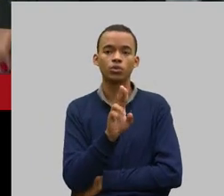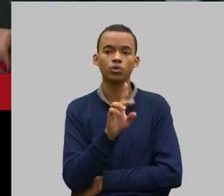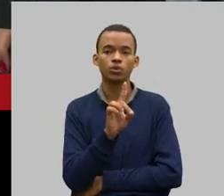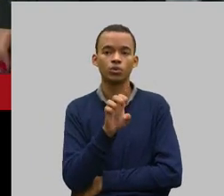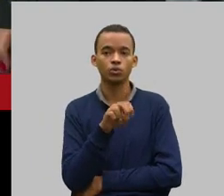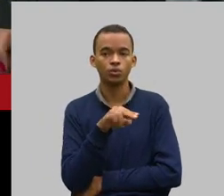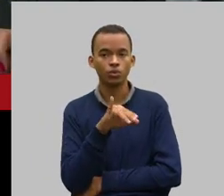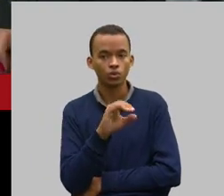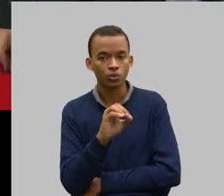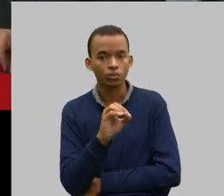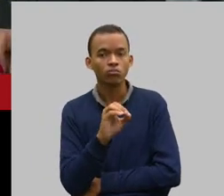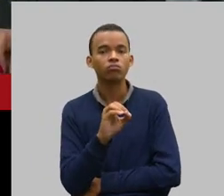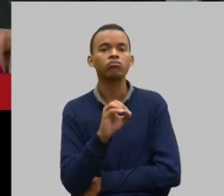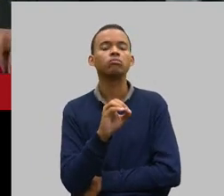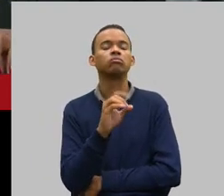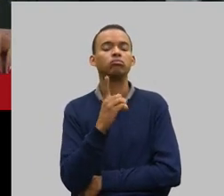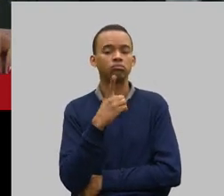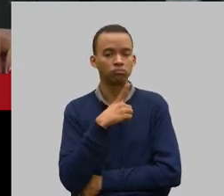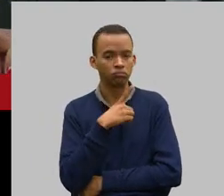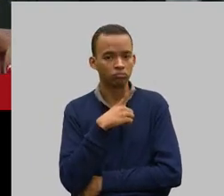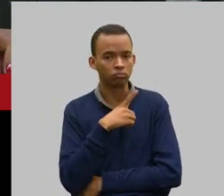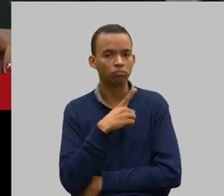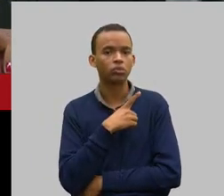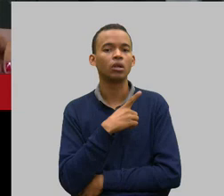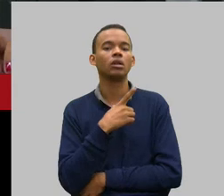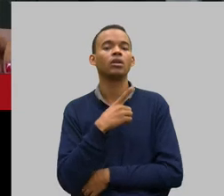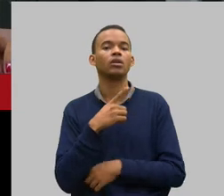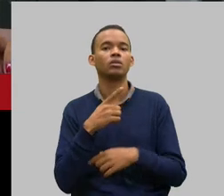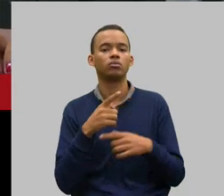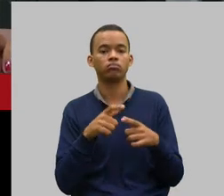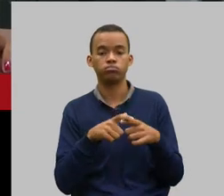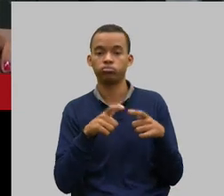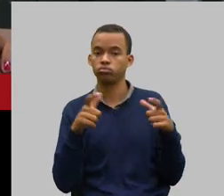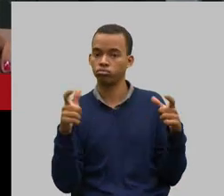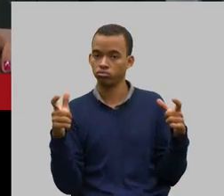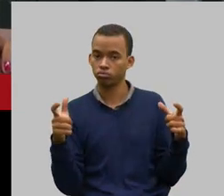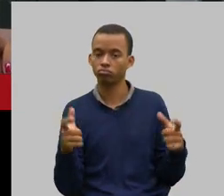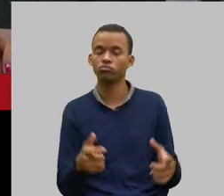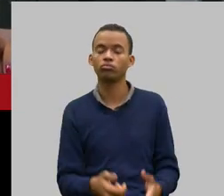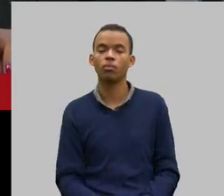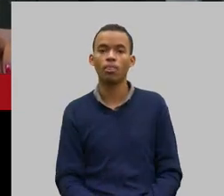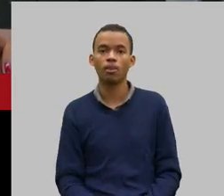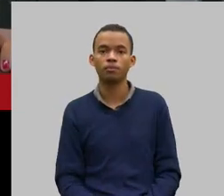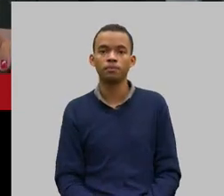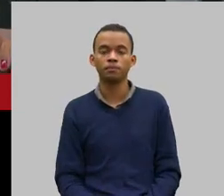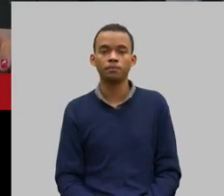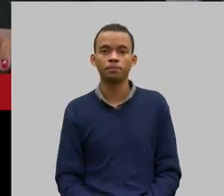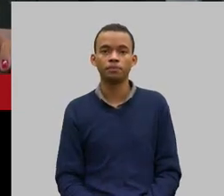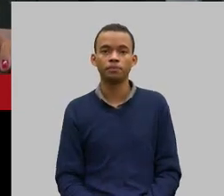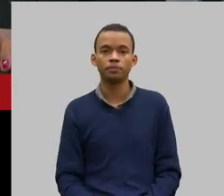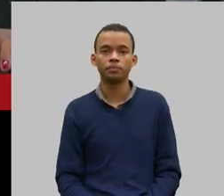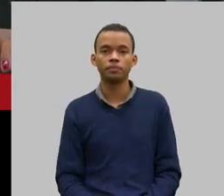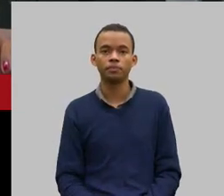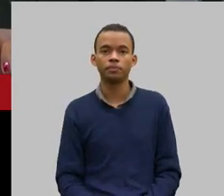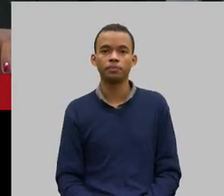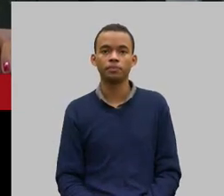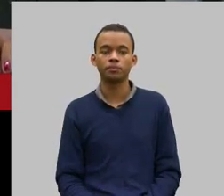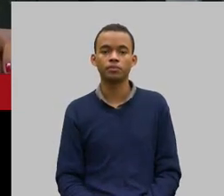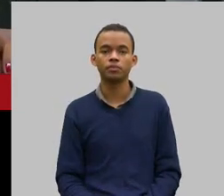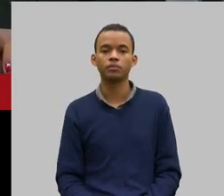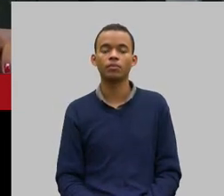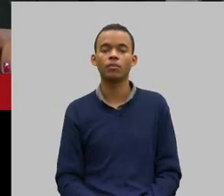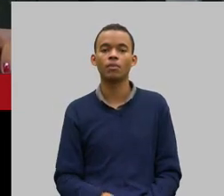uma área muito maior do que o estado que ele tem investido o que pode est favorecendo o investimento de hidrogênio